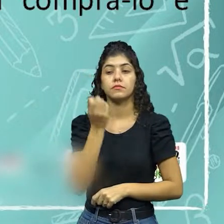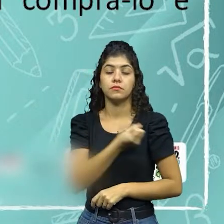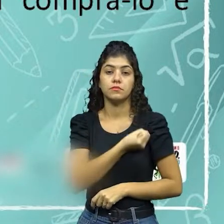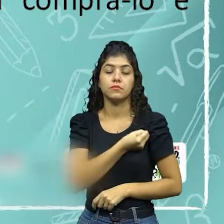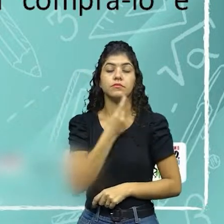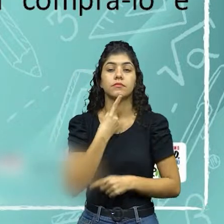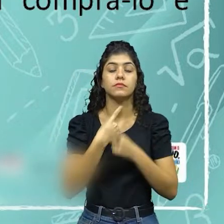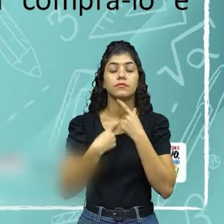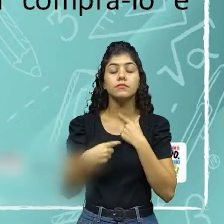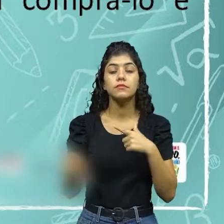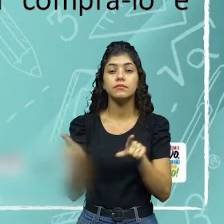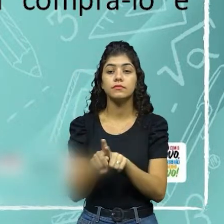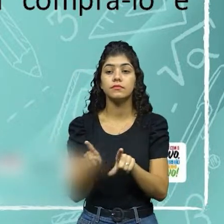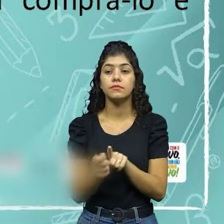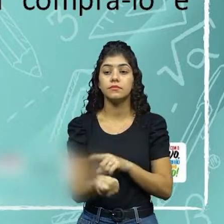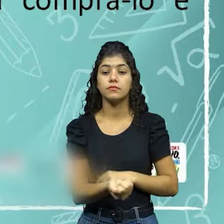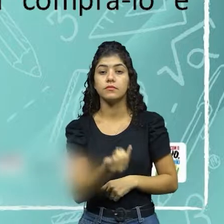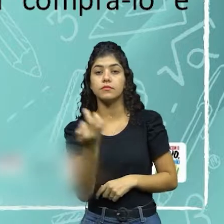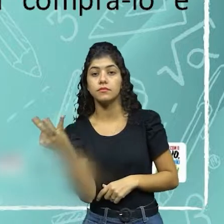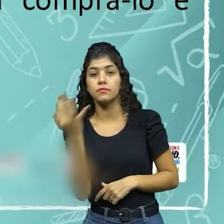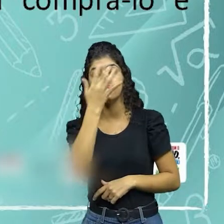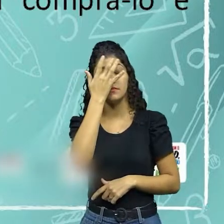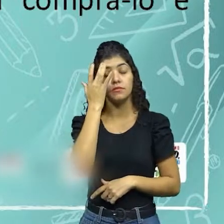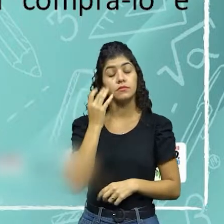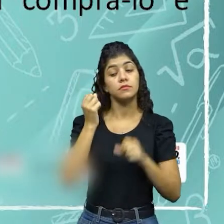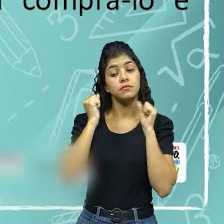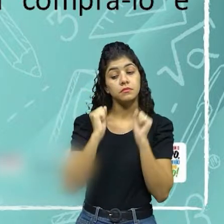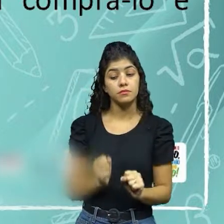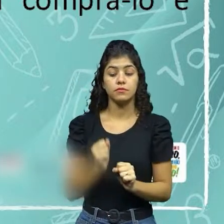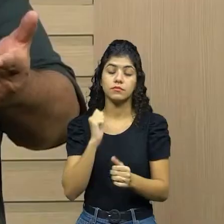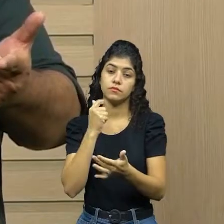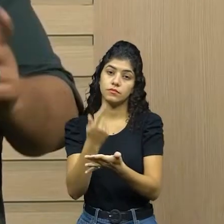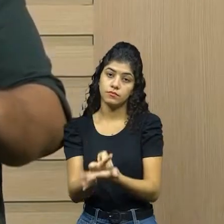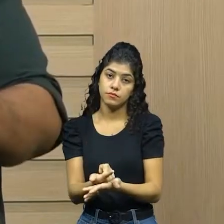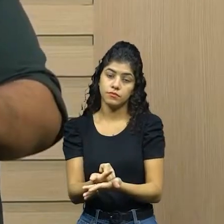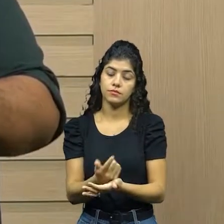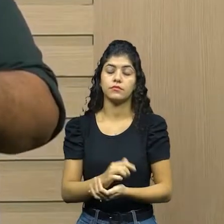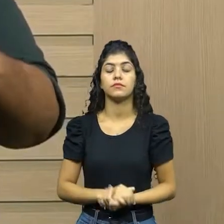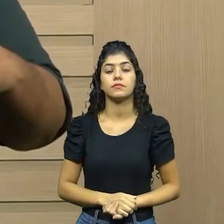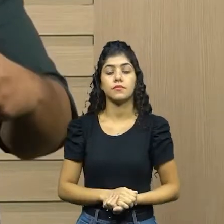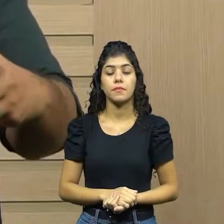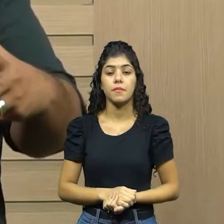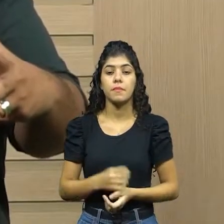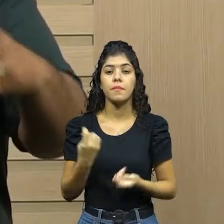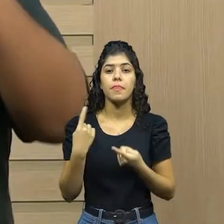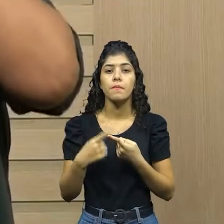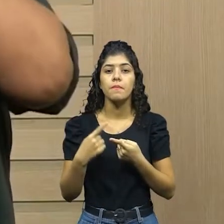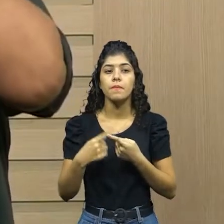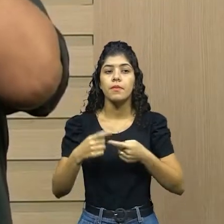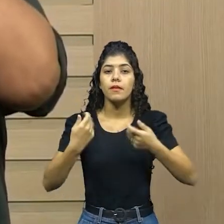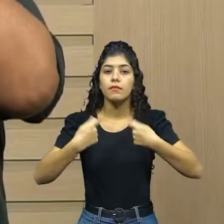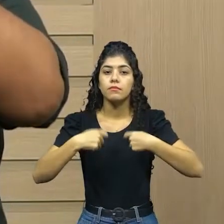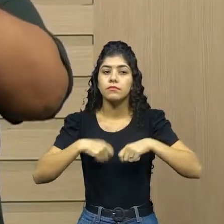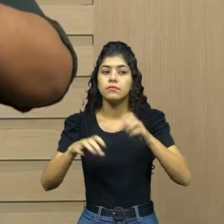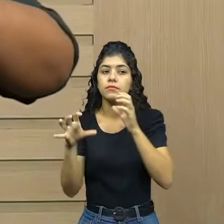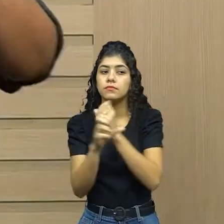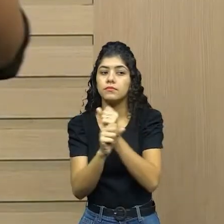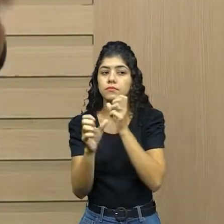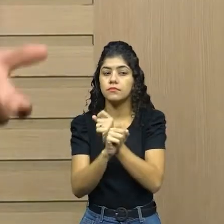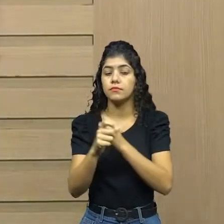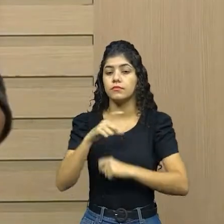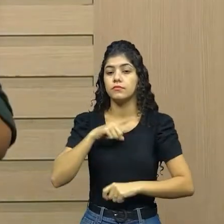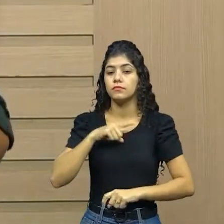produto, mas também a quantas estariam realmente dispostas a comprá-la. Então, por que é necessário calcular de demanda? Porque eu tenho